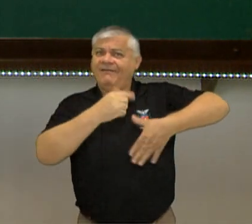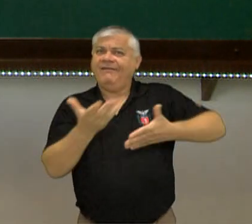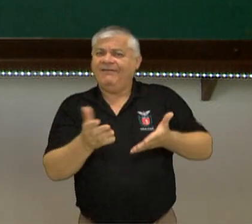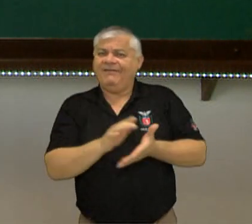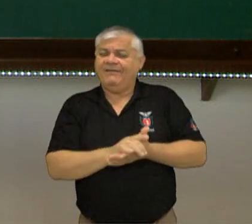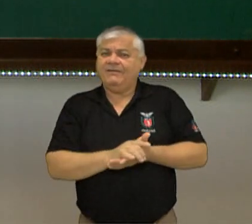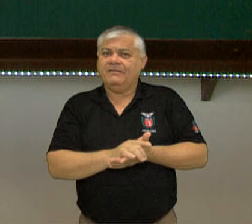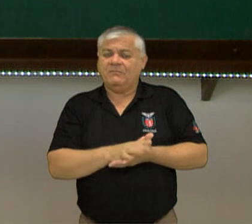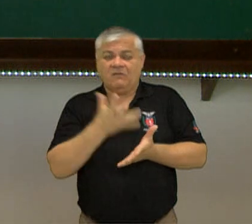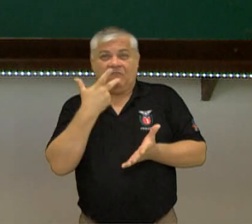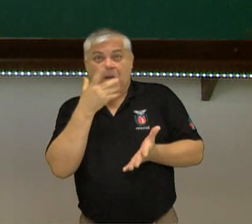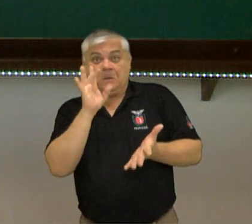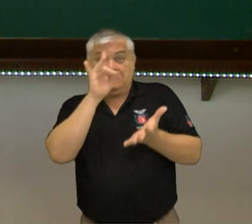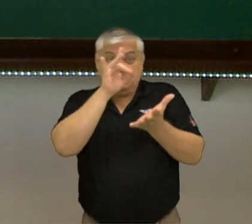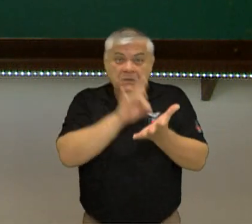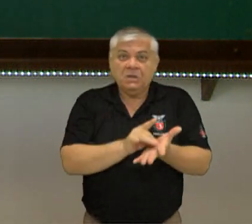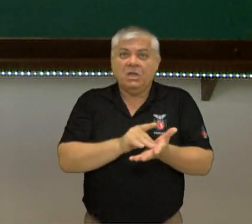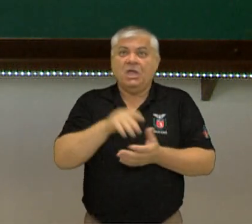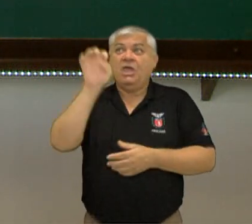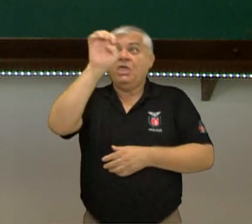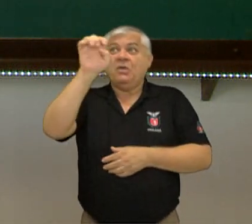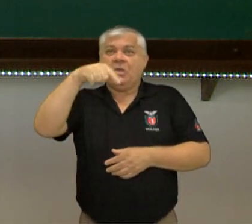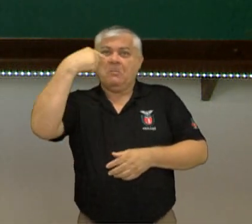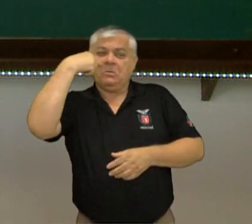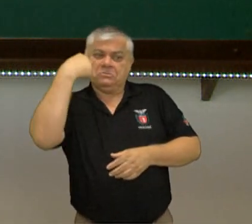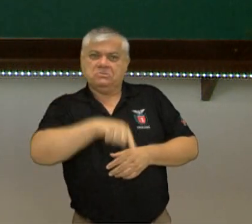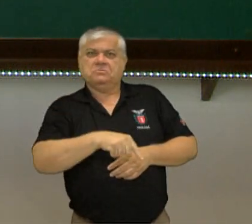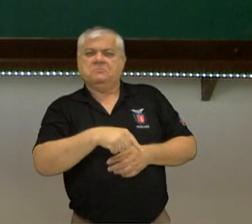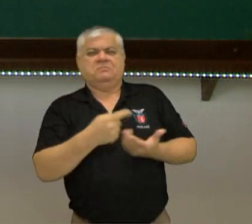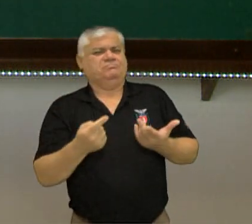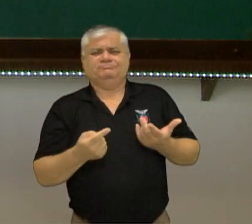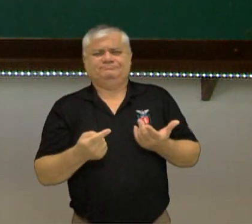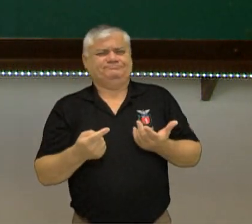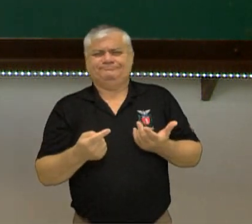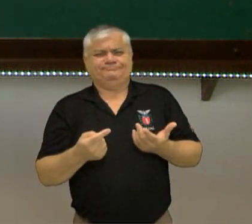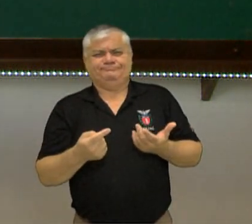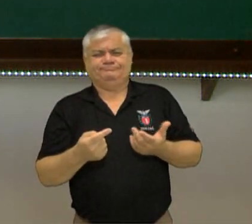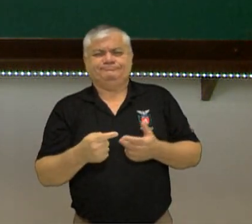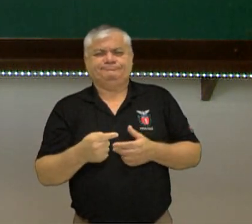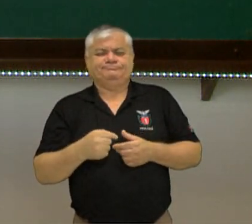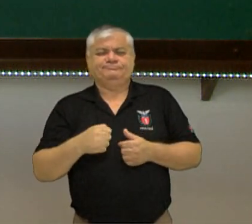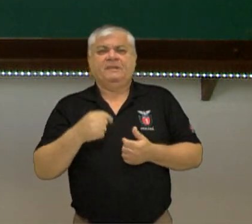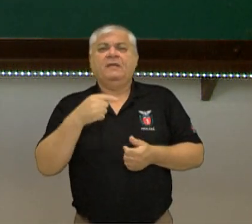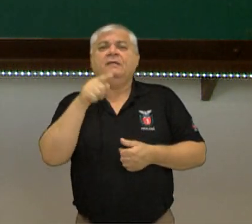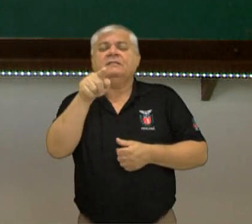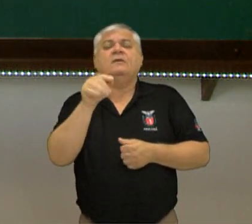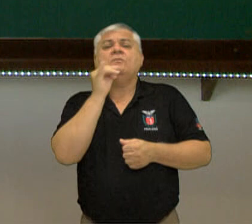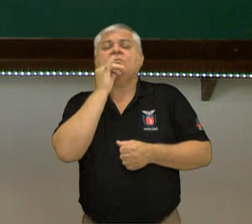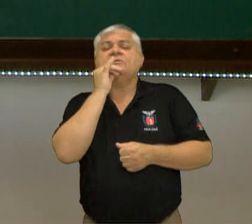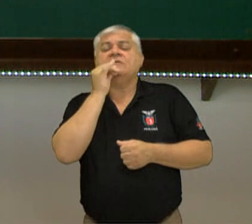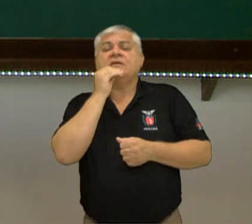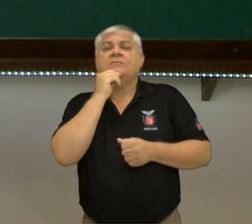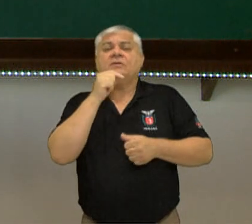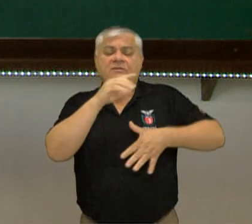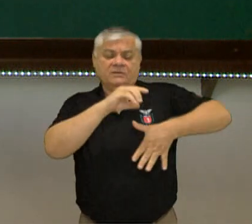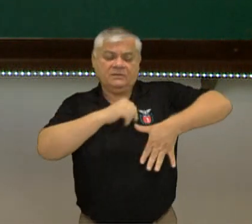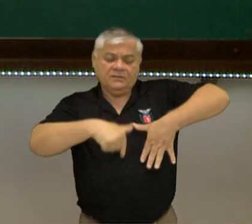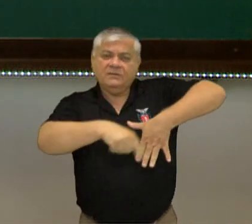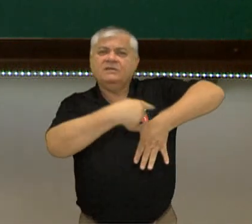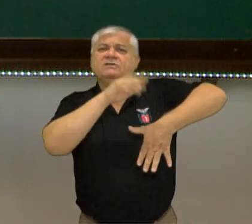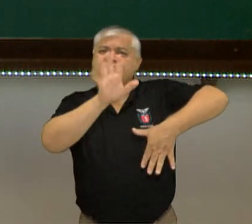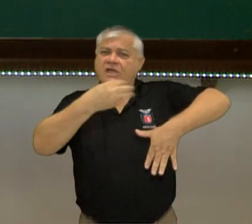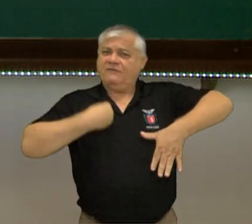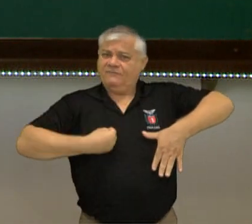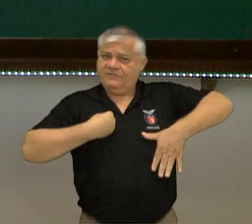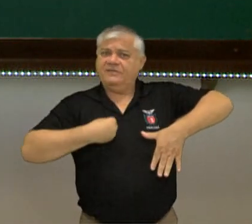possível afirmar que os europeus descobriram, veja que eu coloquei ali entre aspas, né, América, uma vez que ela já era habitada.